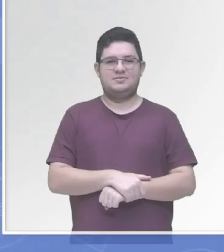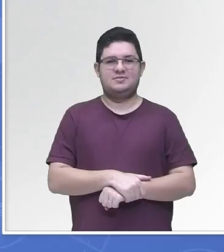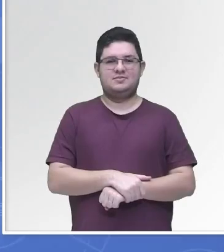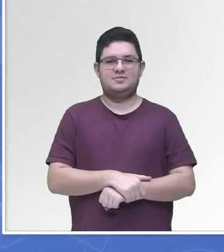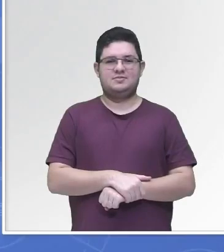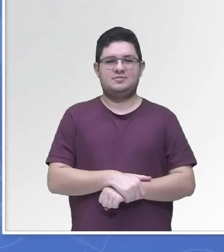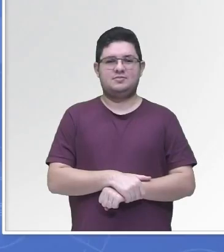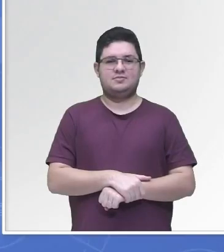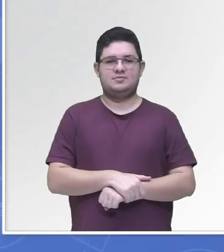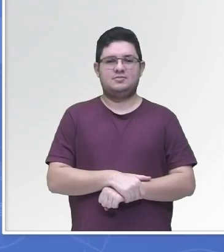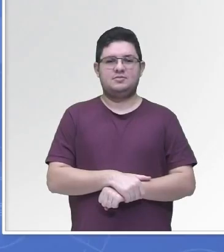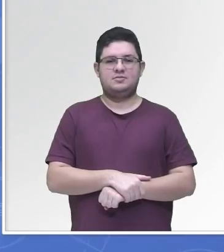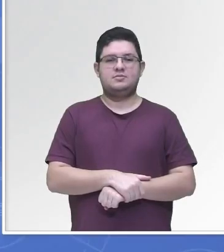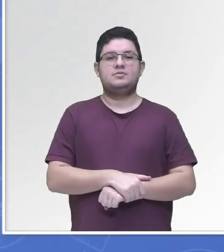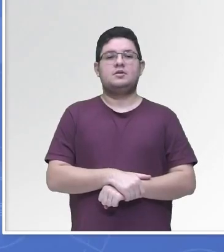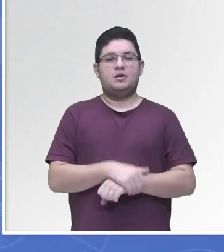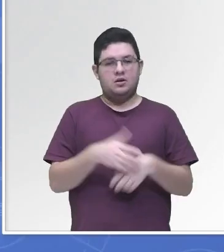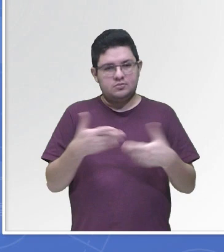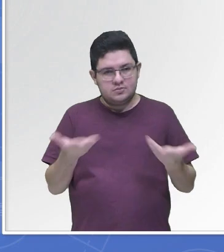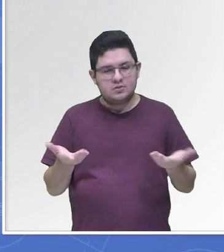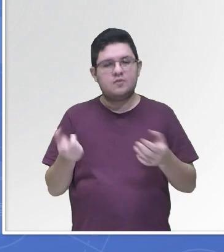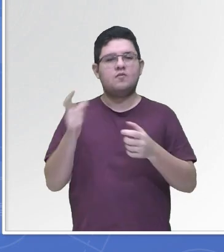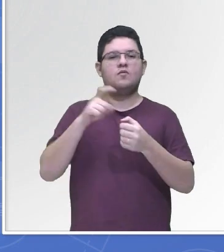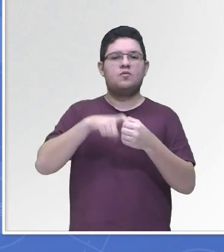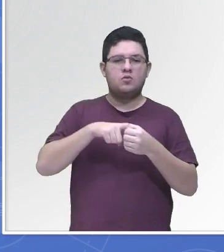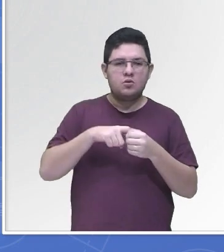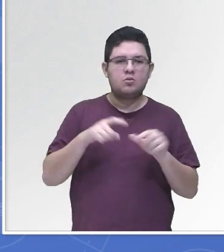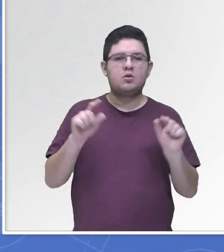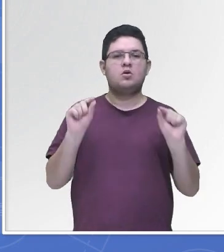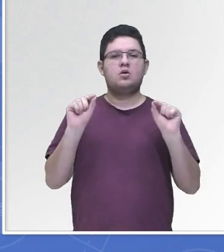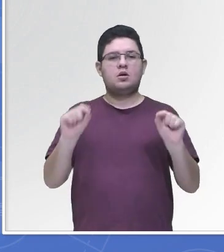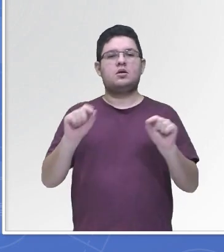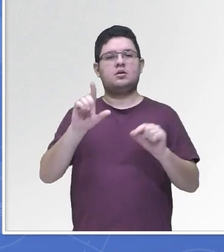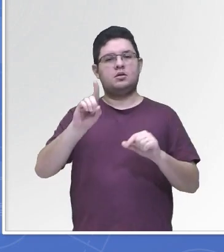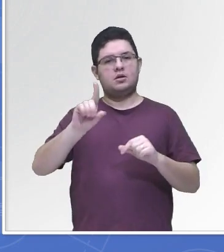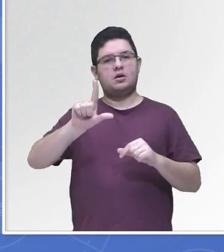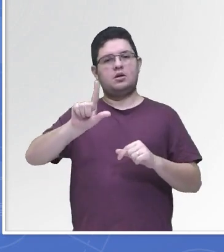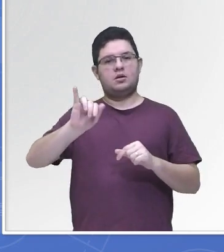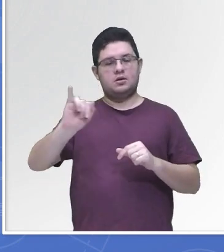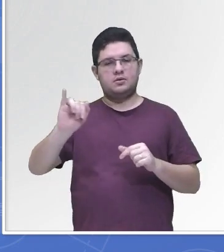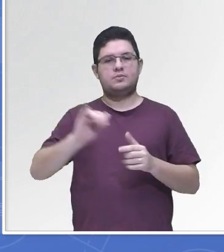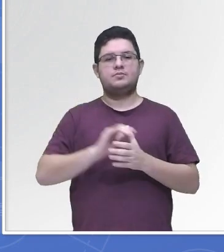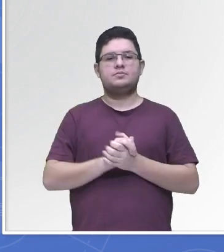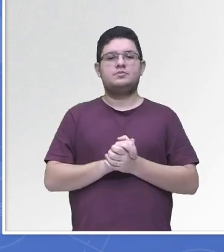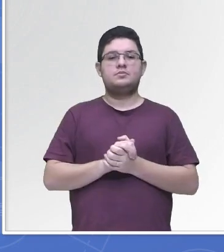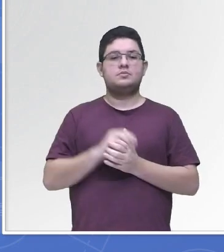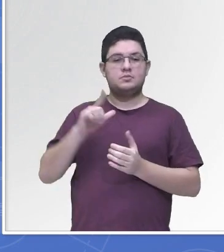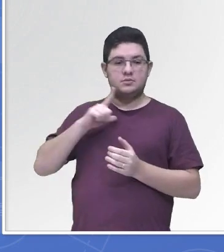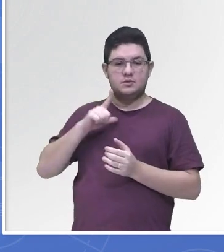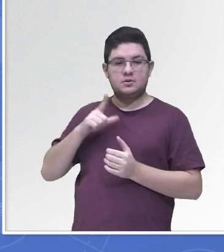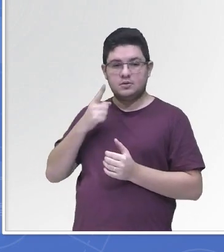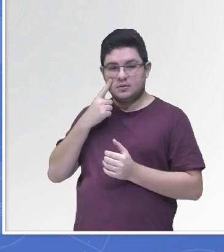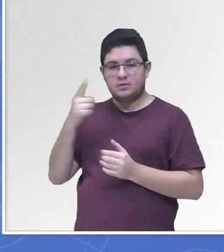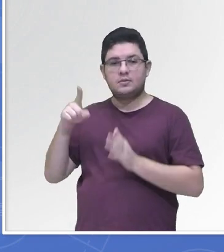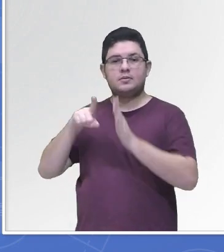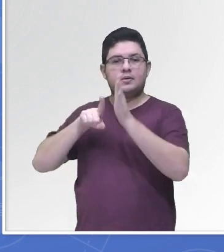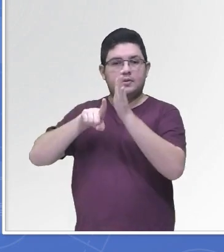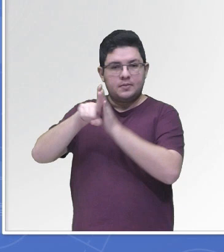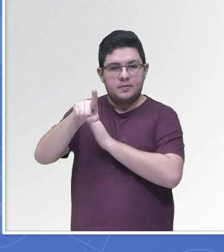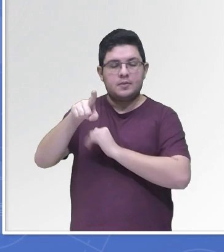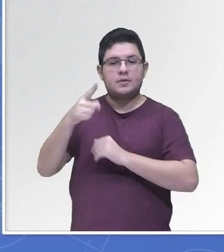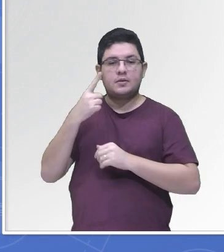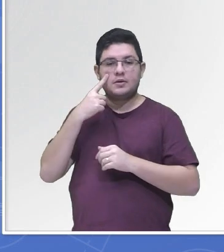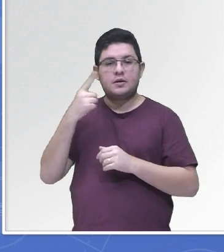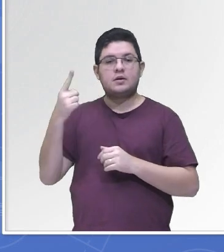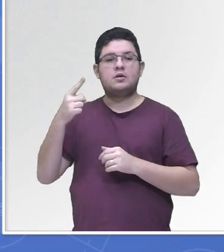Estamos aqui então, de volta, né? Com a dinâmica local interativa. Nós temos umas questões para vocês aqui, são